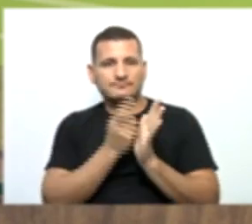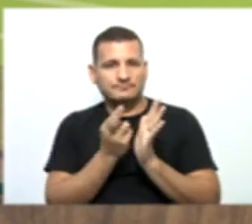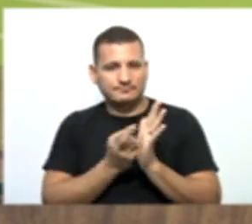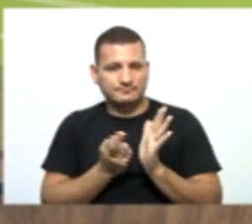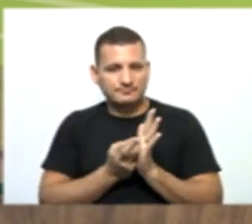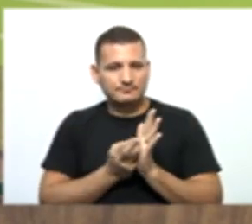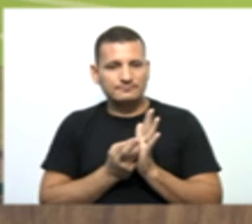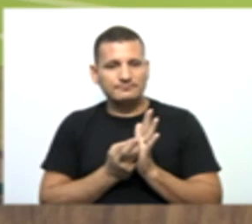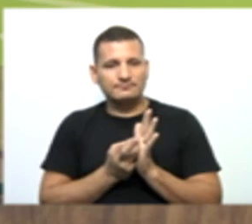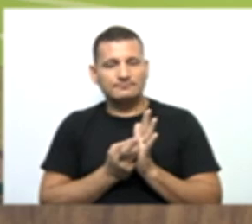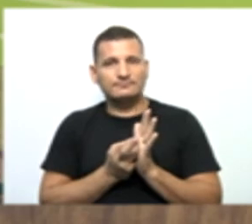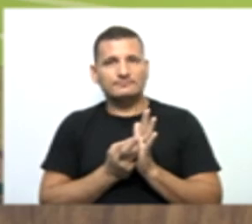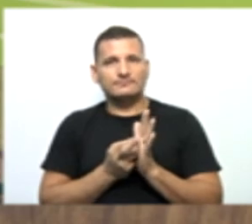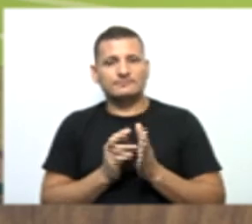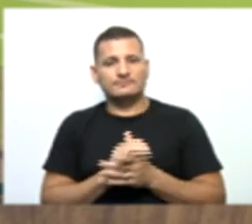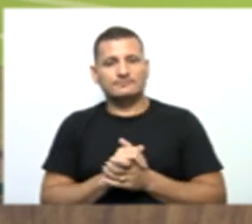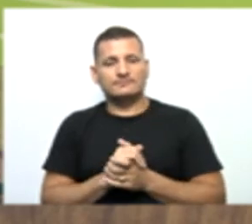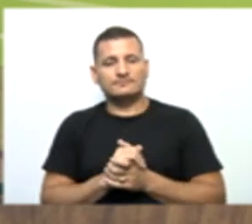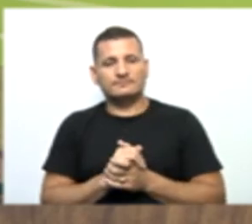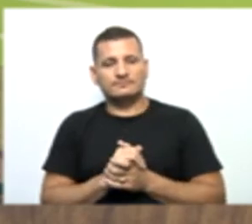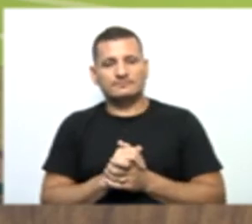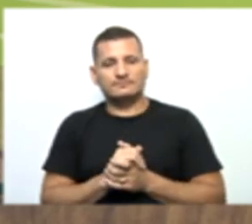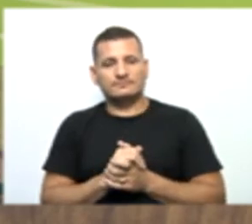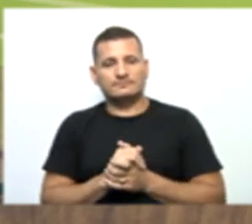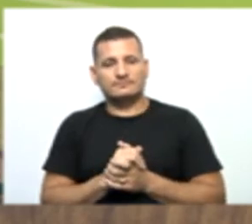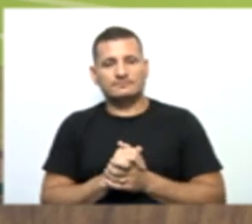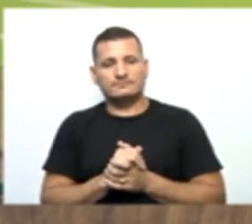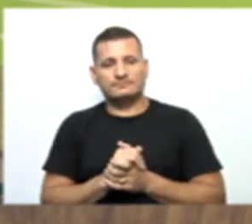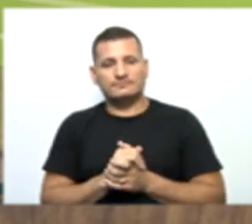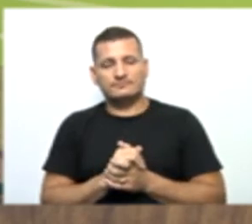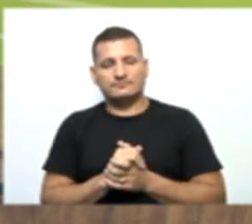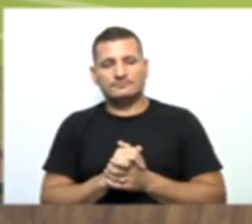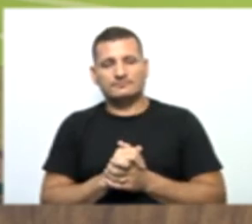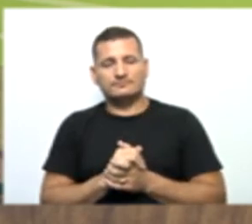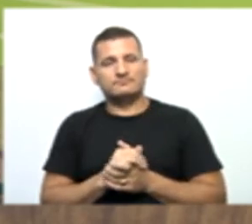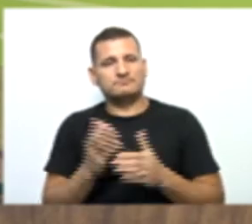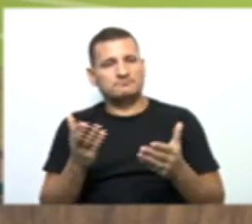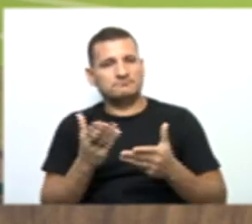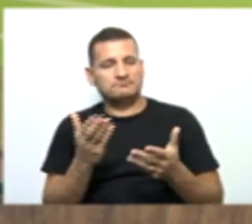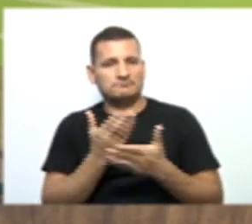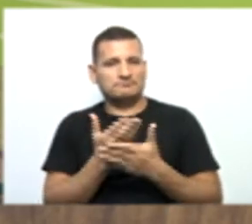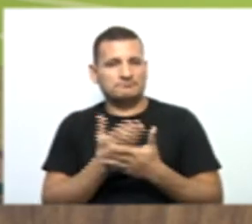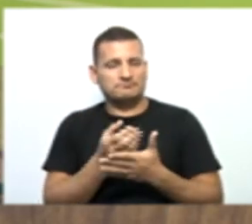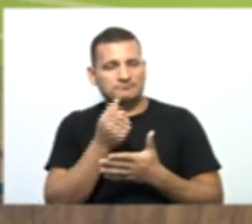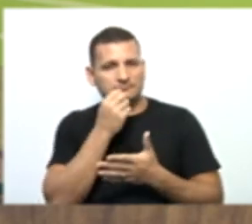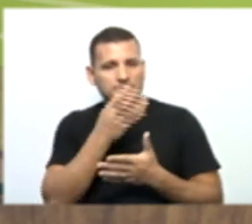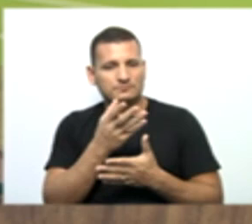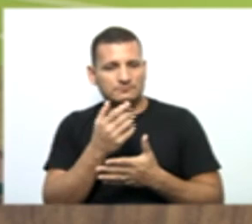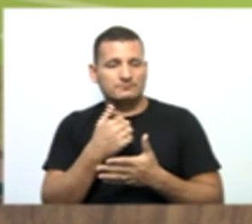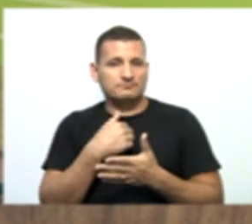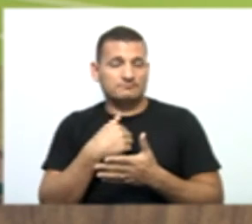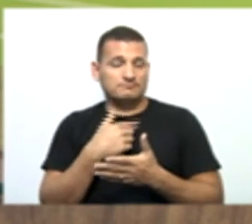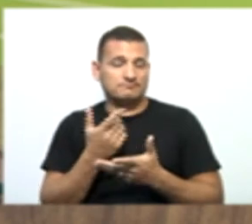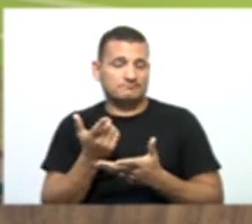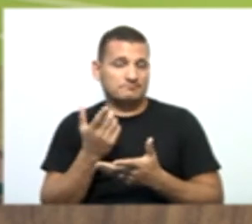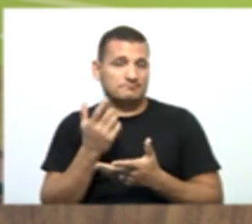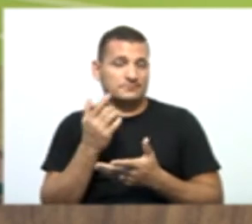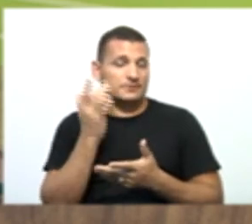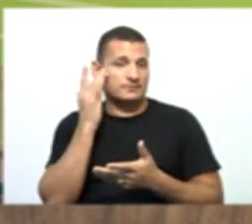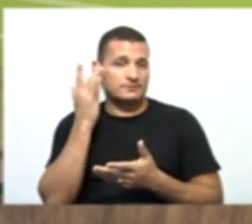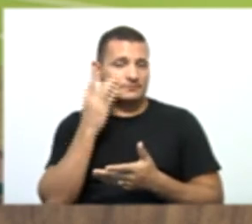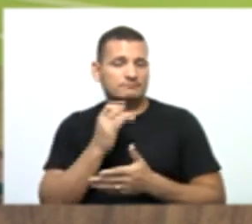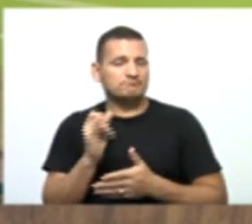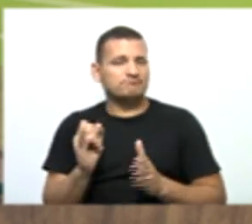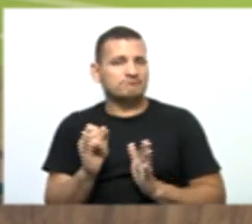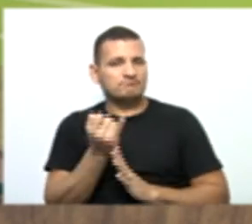as questões mandadas e tudo certo. Acredito que a aula foi muito boa. Espero ter sido muito proveitosa para